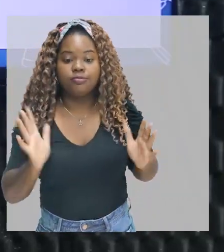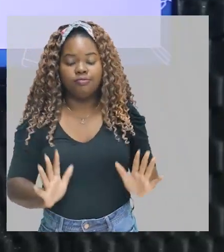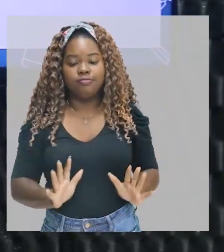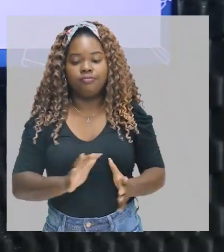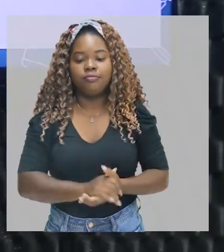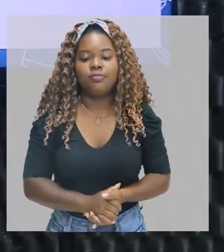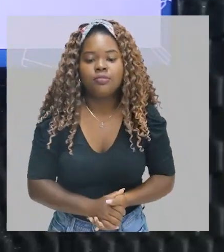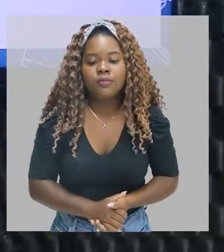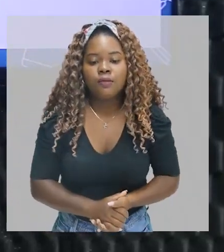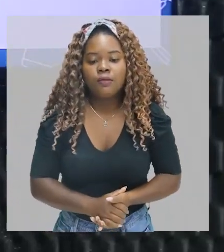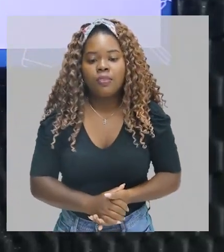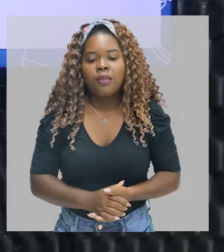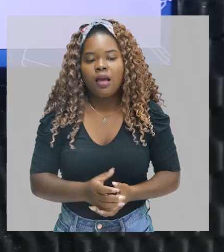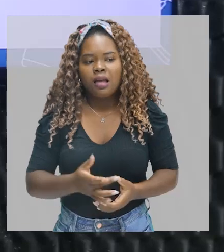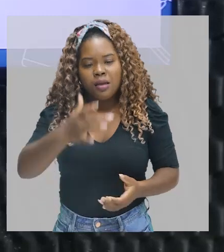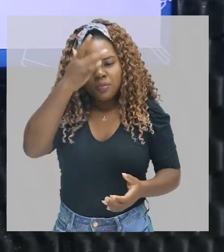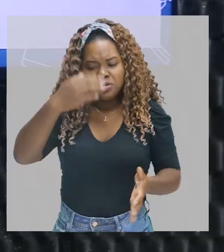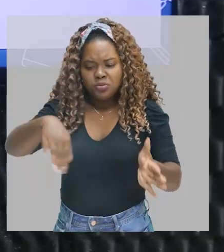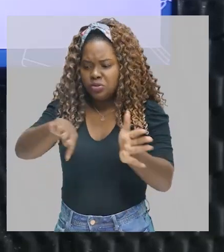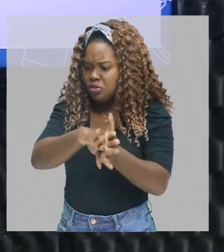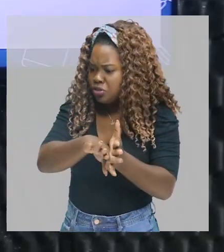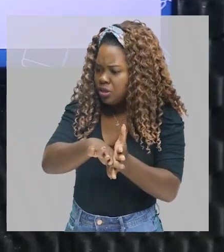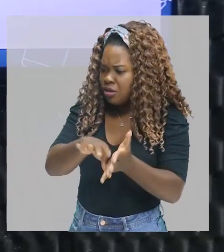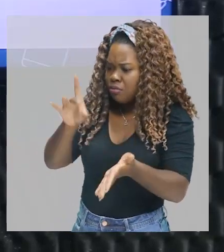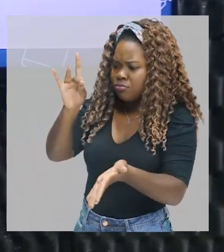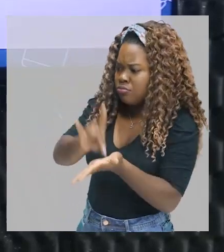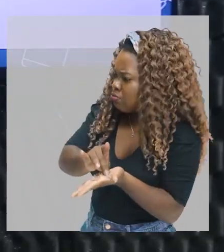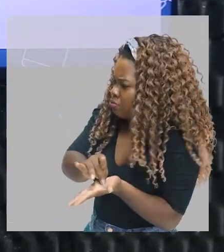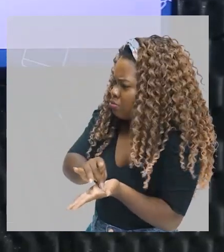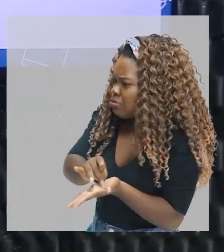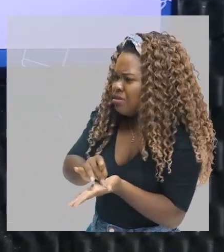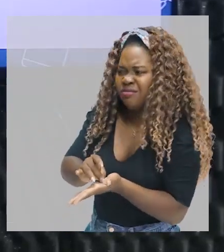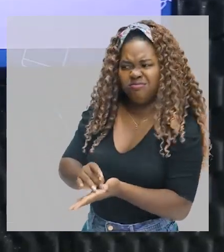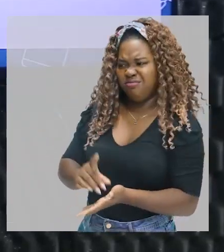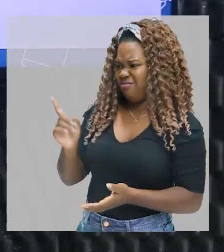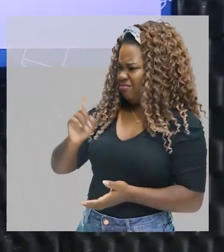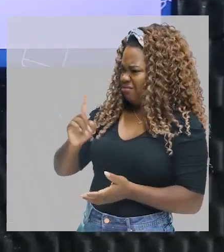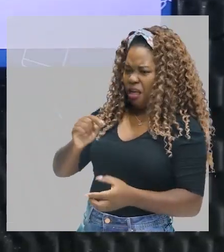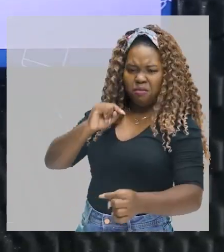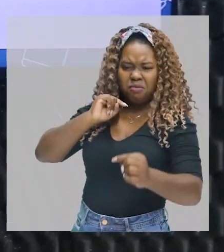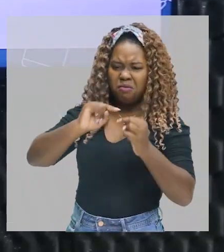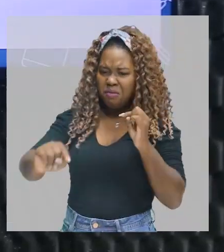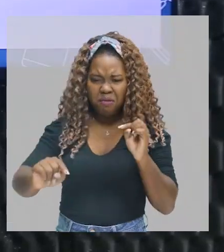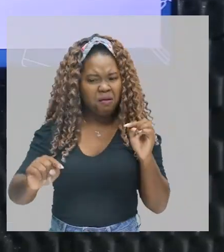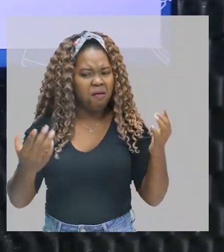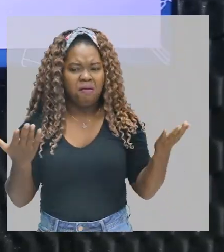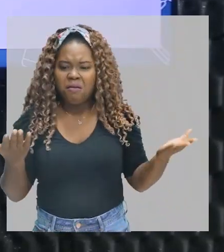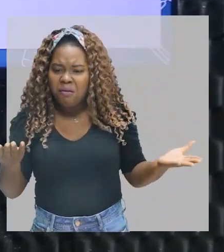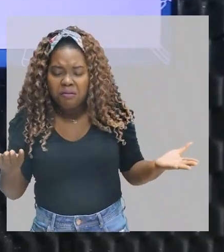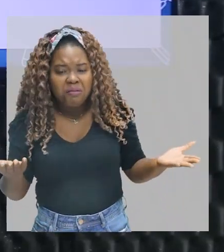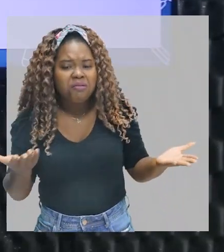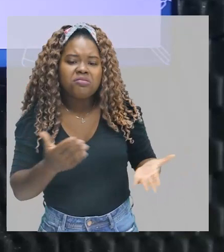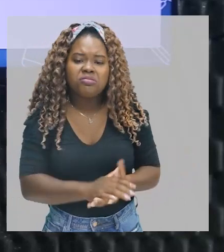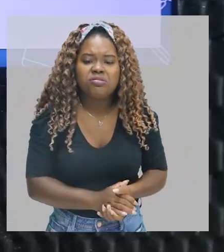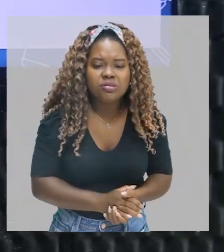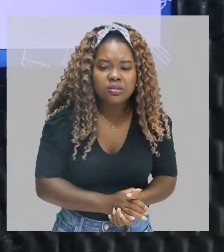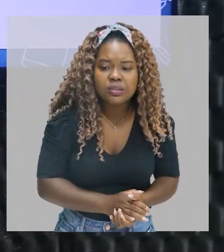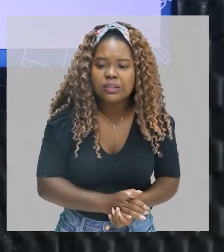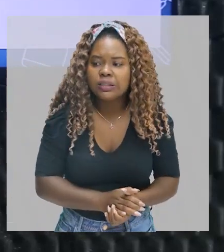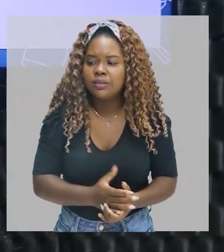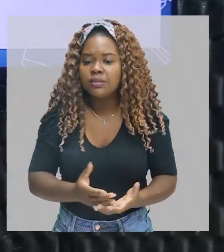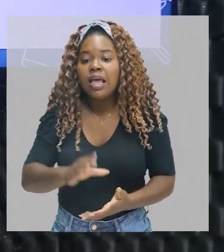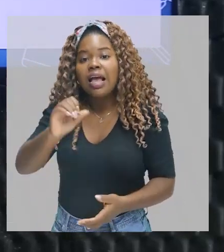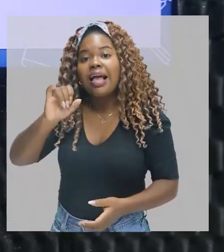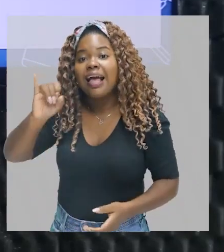natureza realista e vai dizer assim, nada a ver, não é bem assim que as coisas funcionam, cai na real. Nunca ouviu